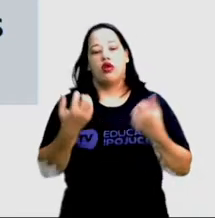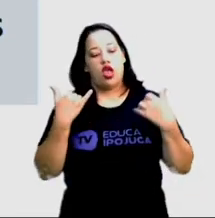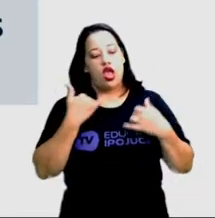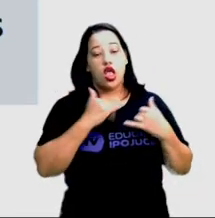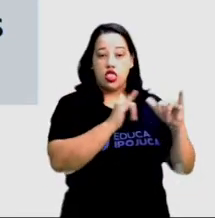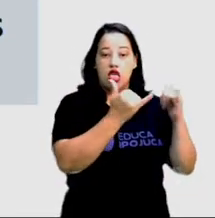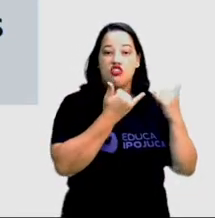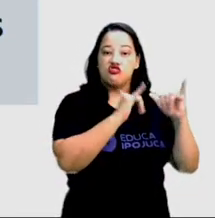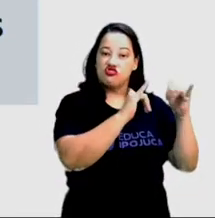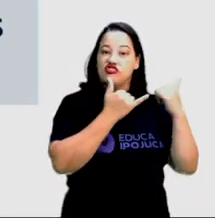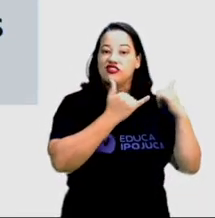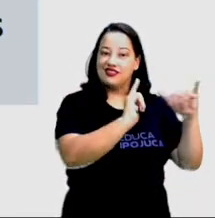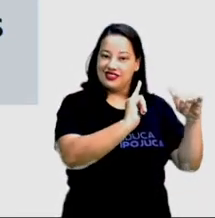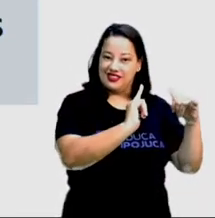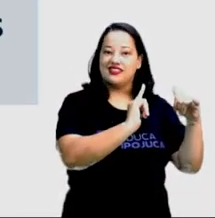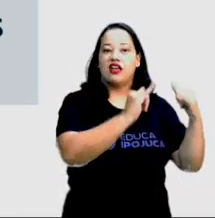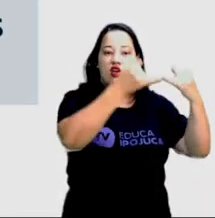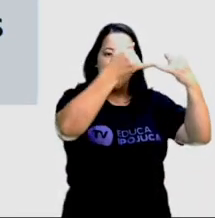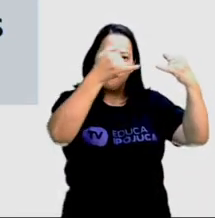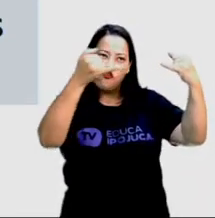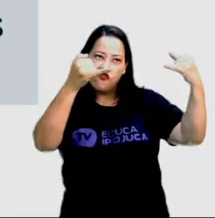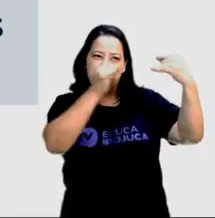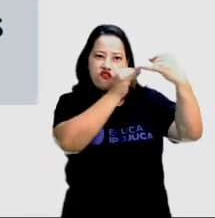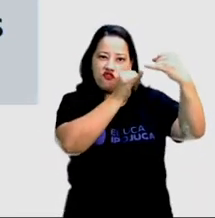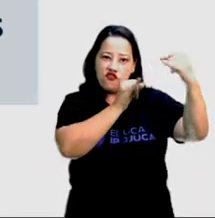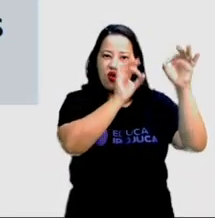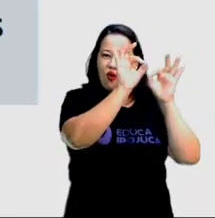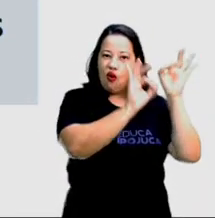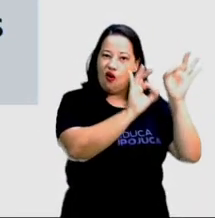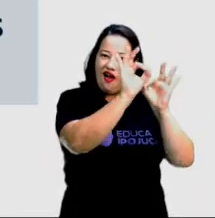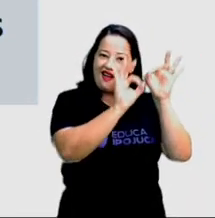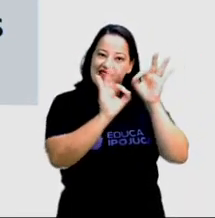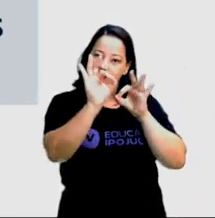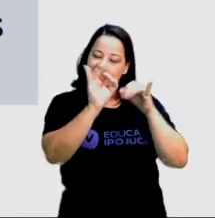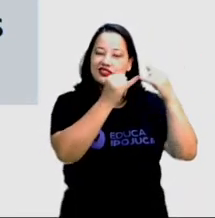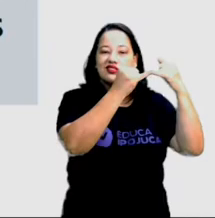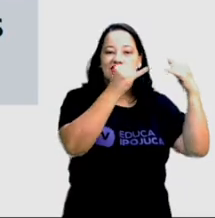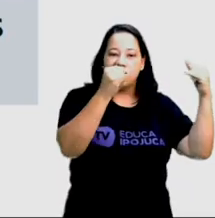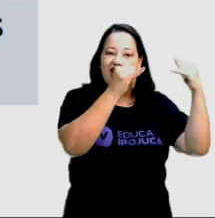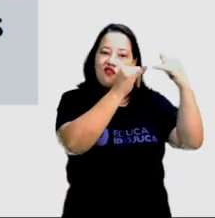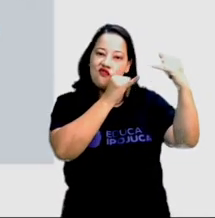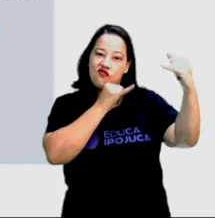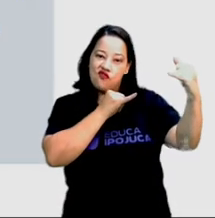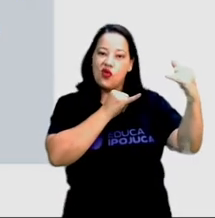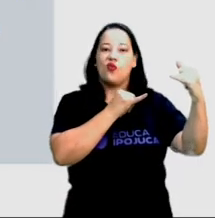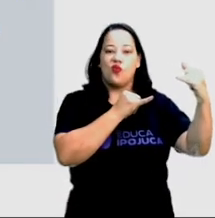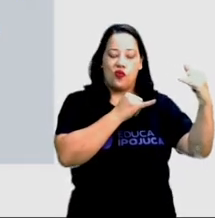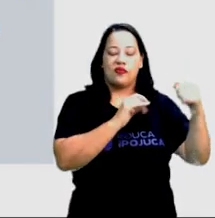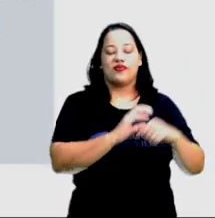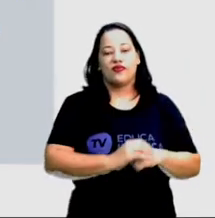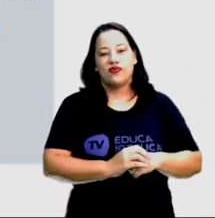crianças, pois ele coloca os fios elétricos.